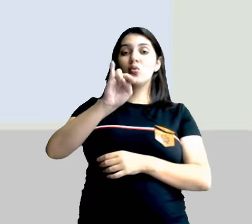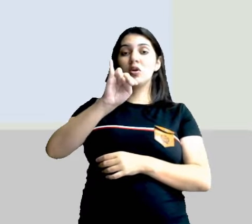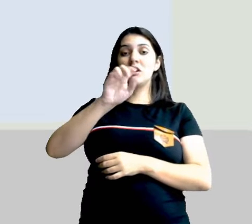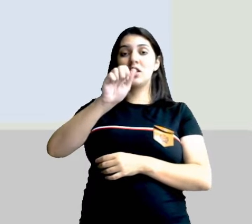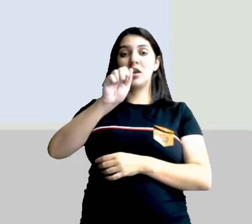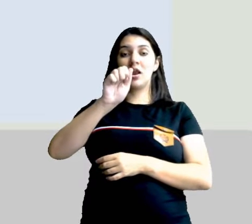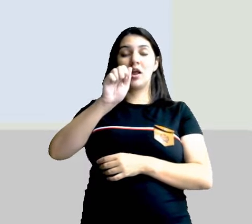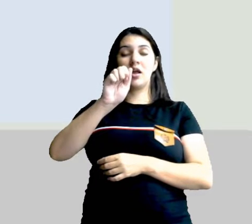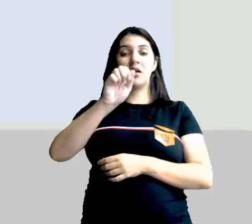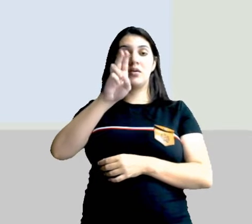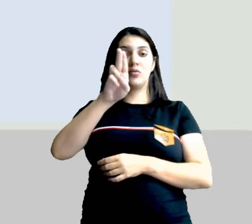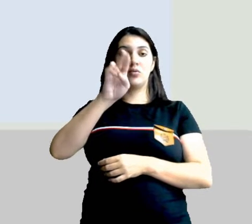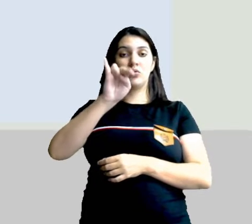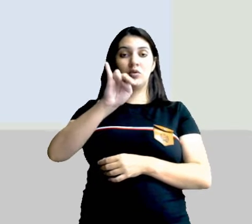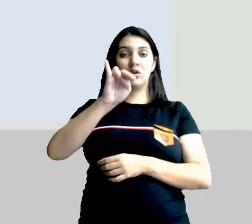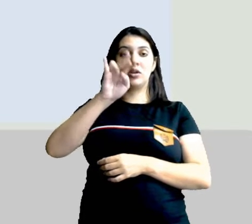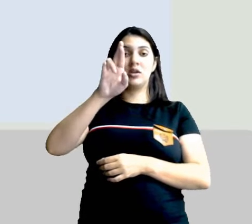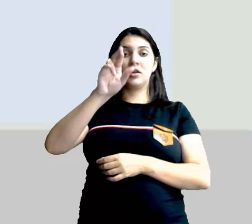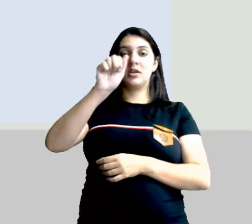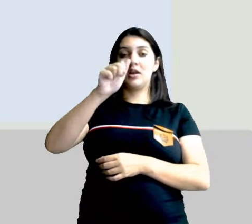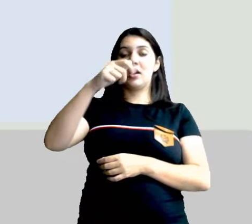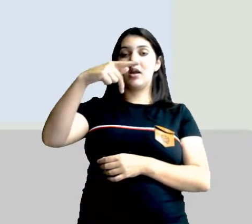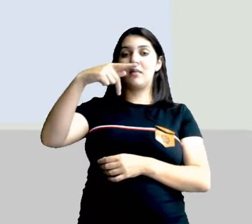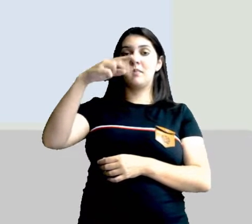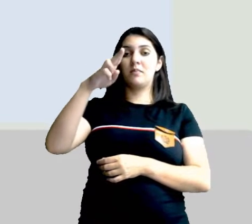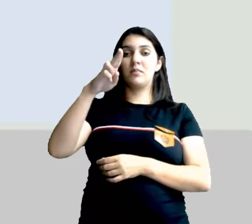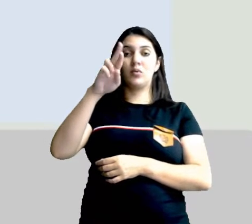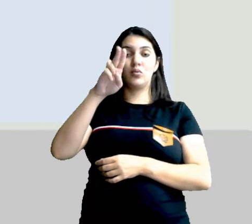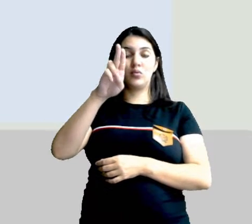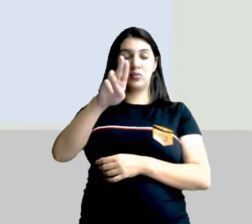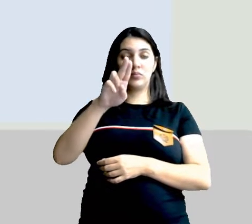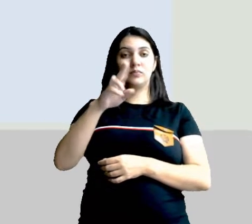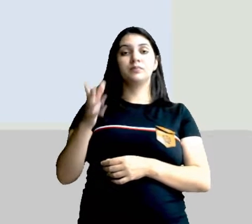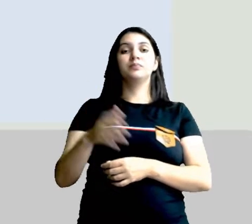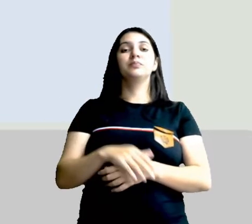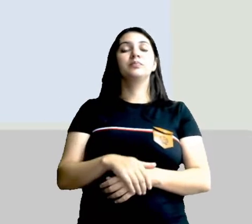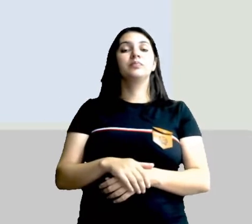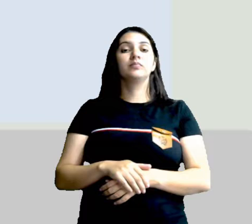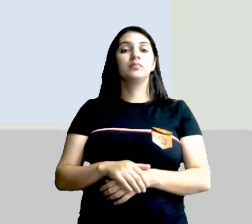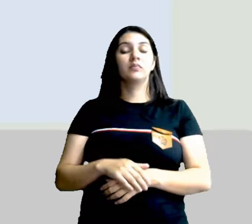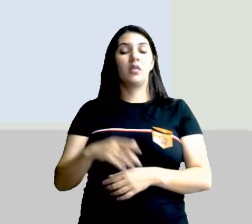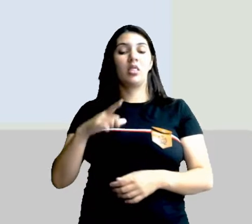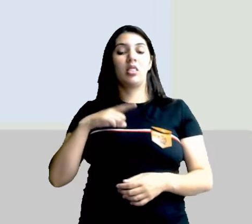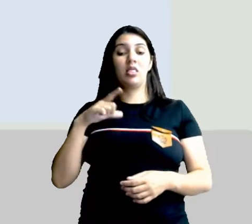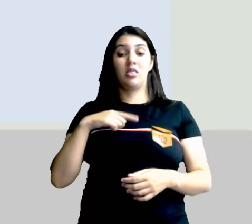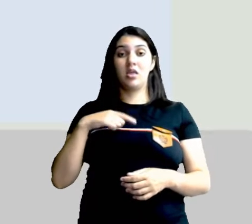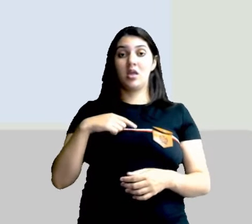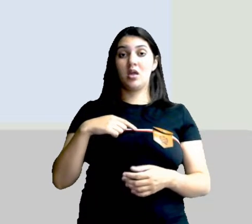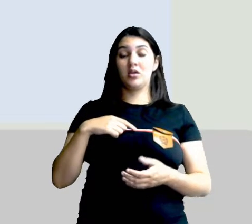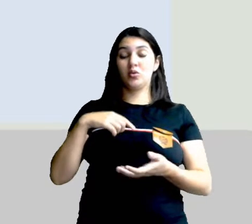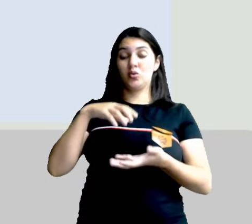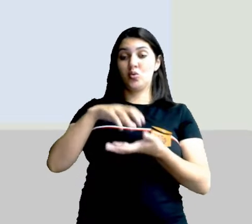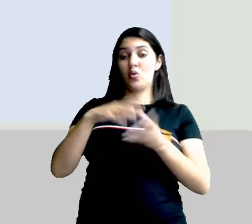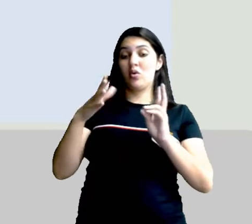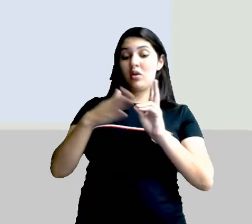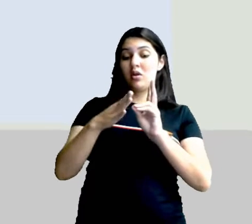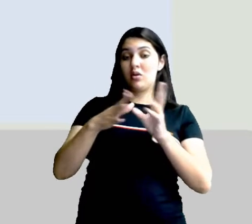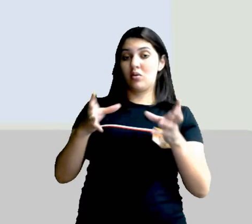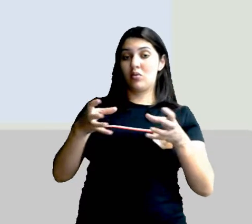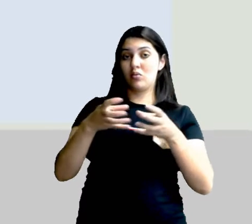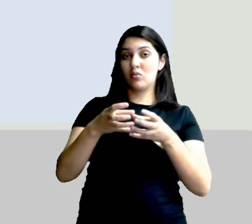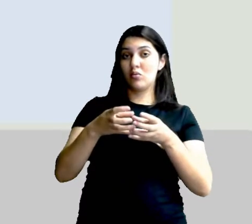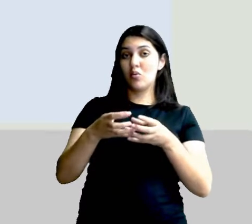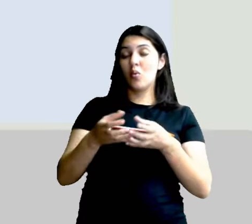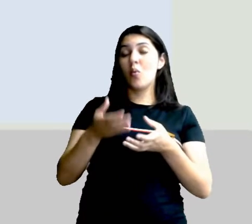do nosso conto é o conto da flauta mágica, o Irapuru. Havia na tribo um jovem